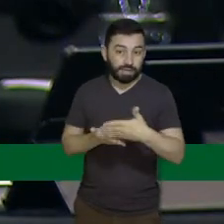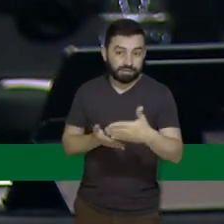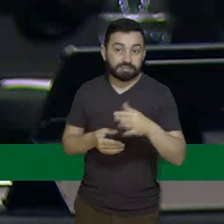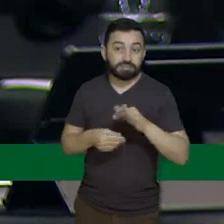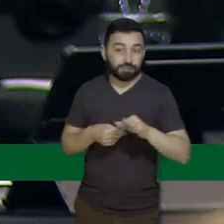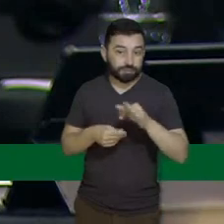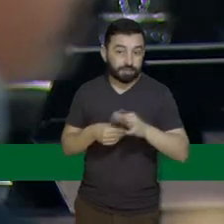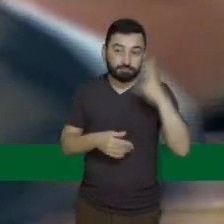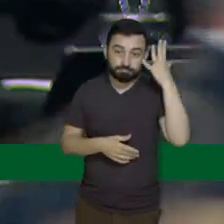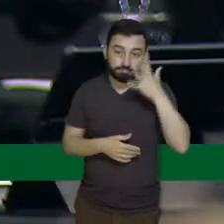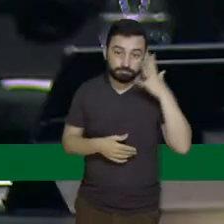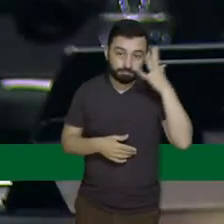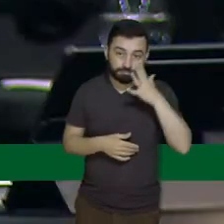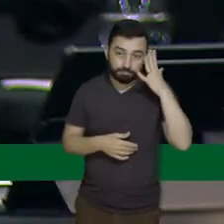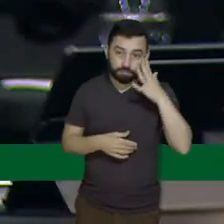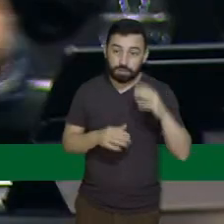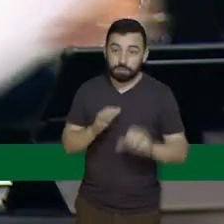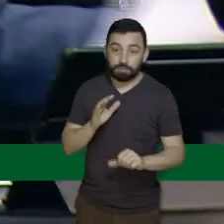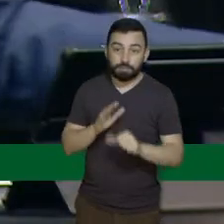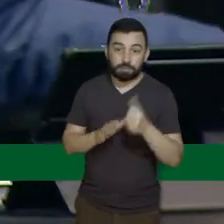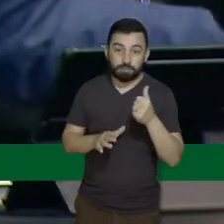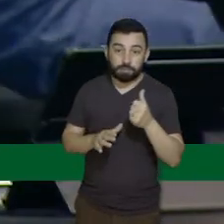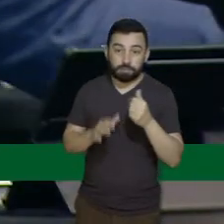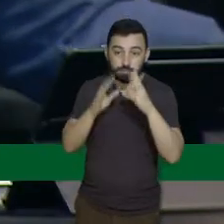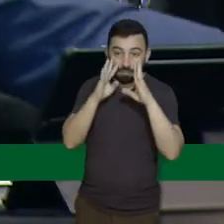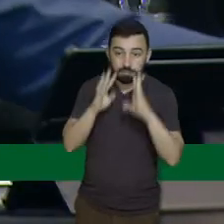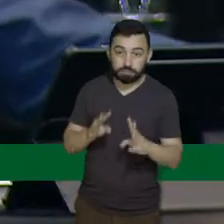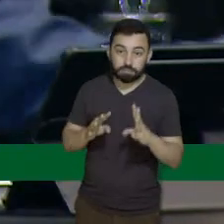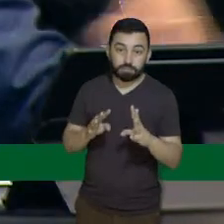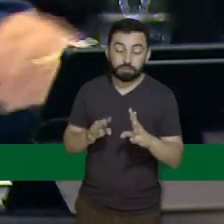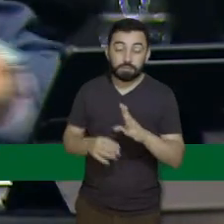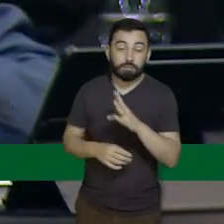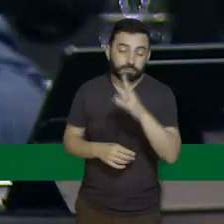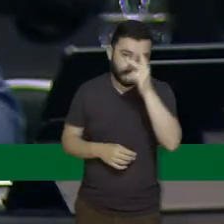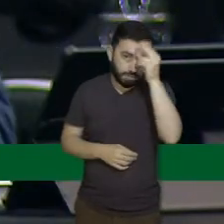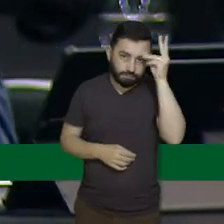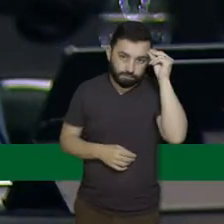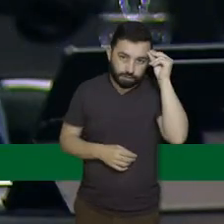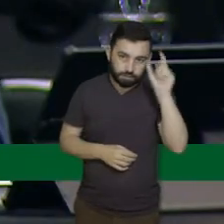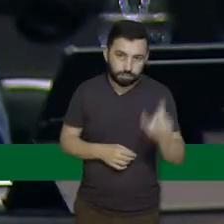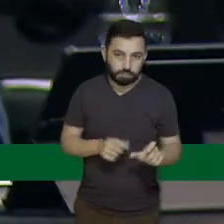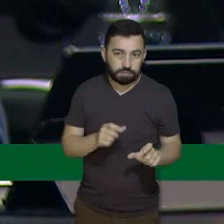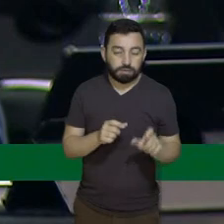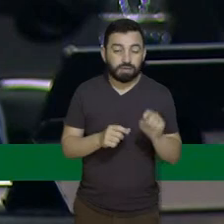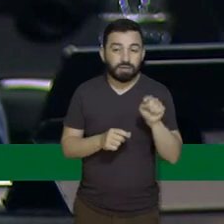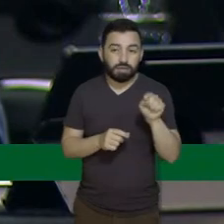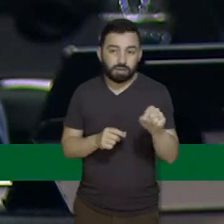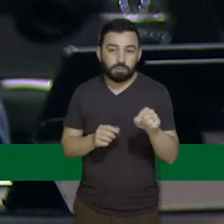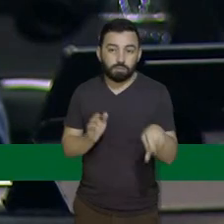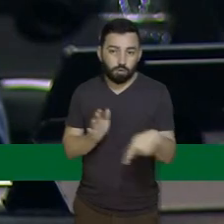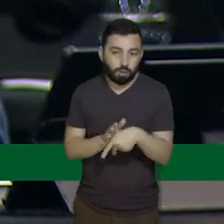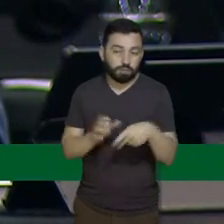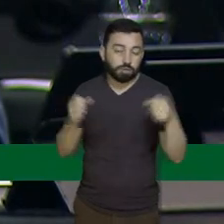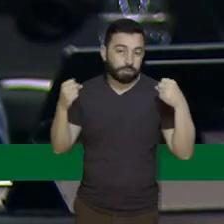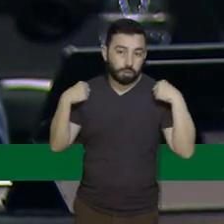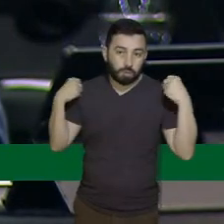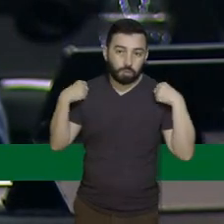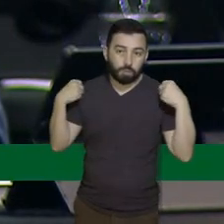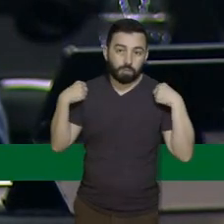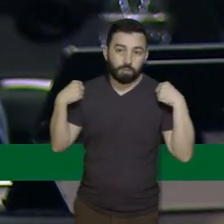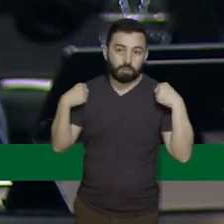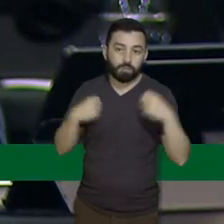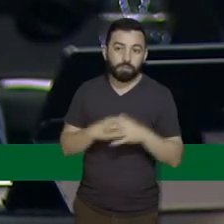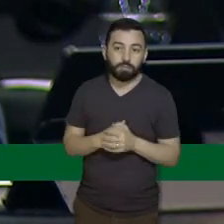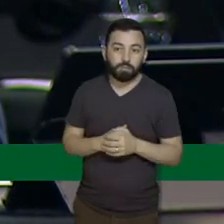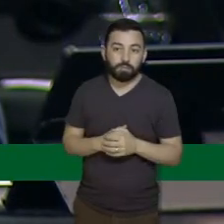entidades e, de primeira mão, nós vamos ouvir o nosso prefeito em exercício do município de Chapecó,